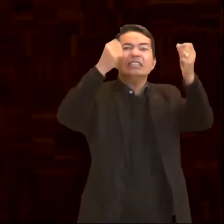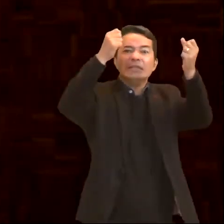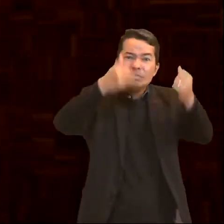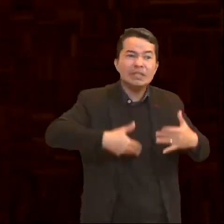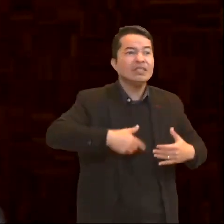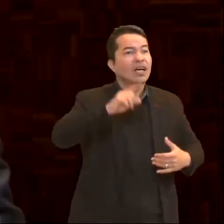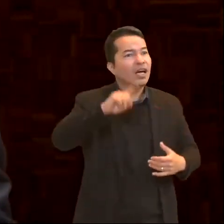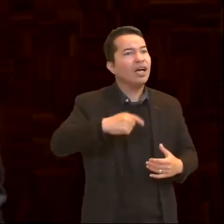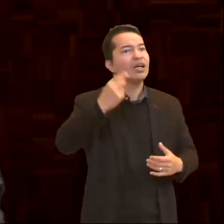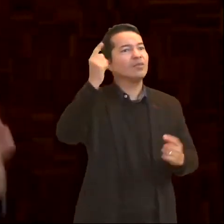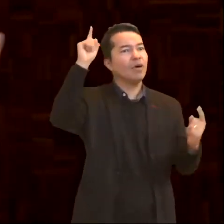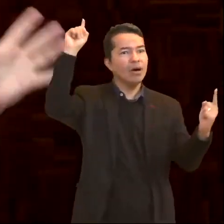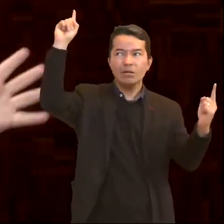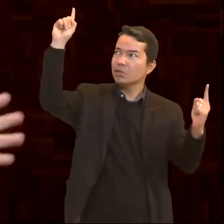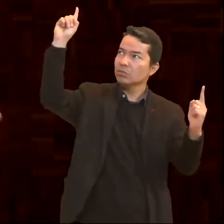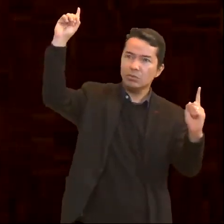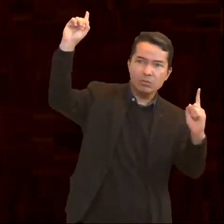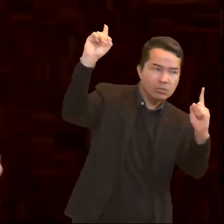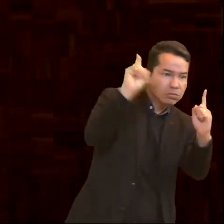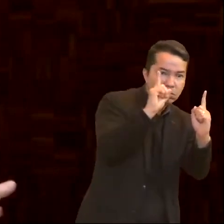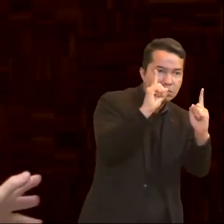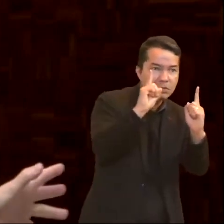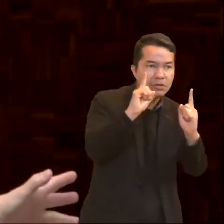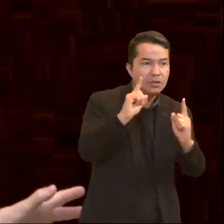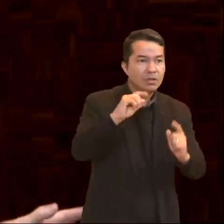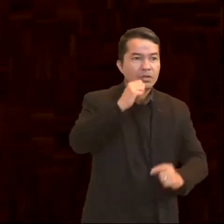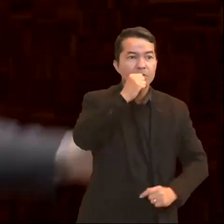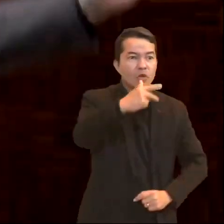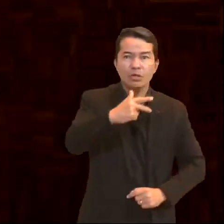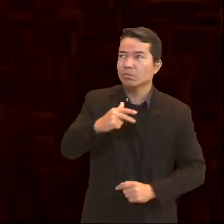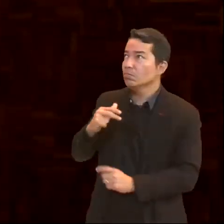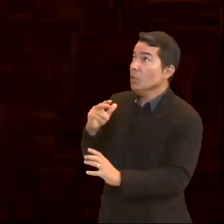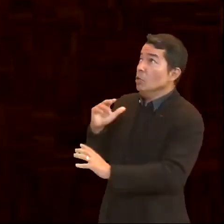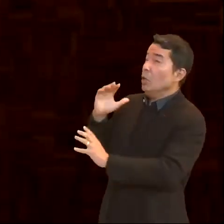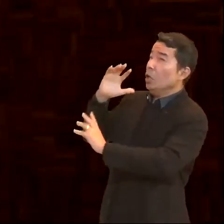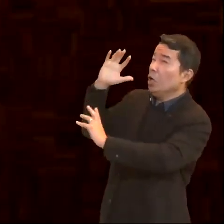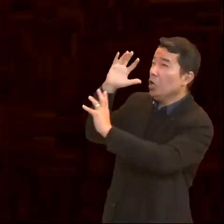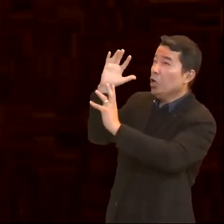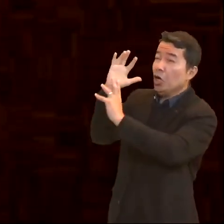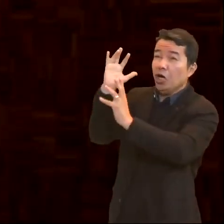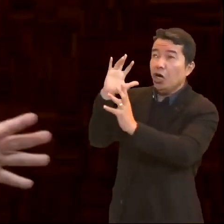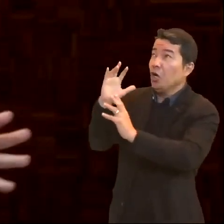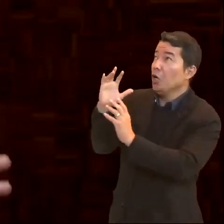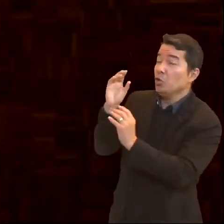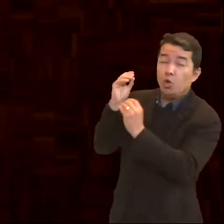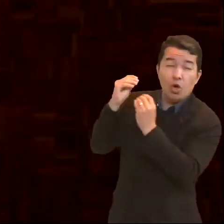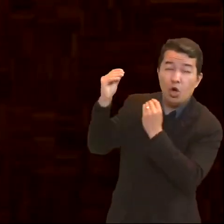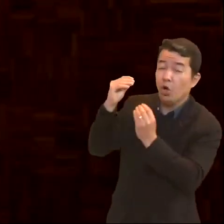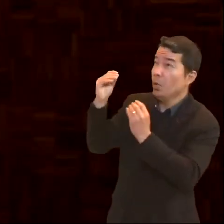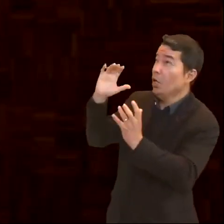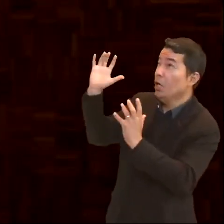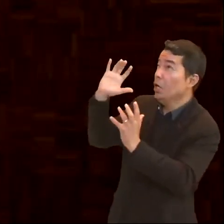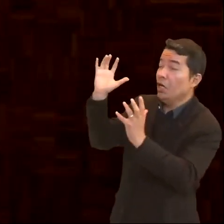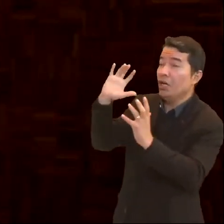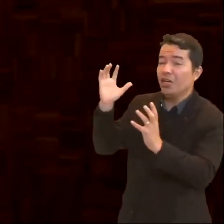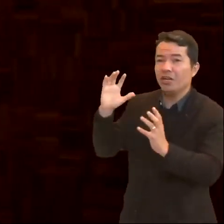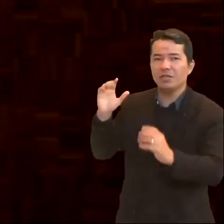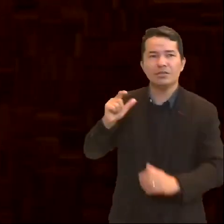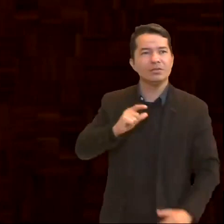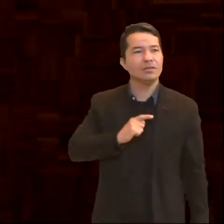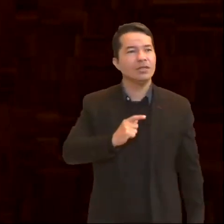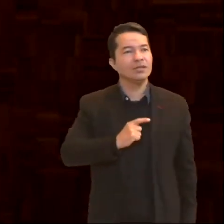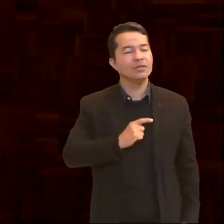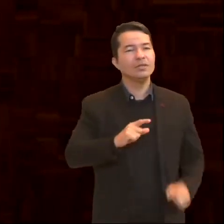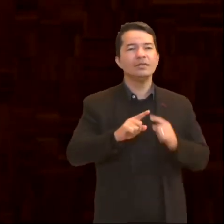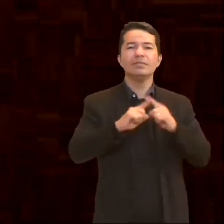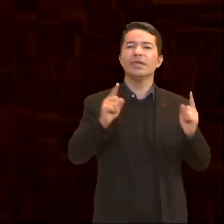a face com o seu profeta. É alguma coisa que ele não pode controlar, mas vem do céu, é graça tremenda. E de